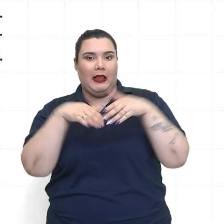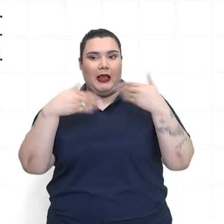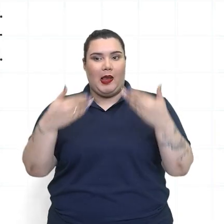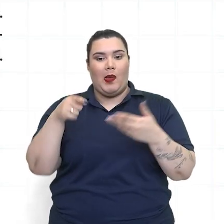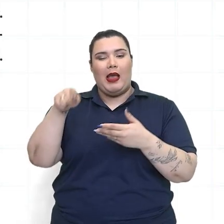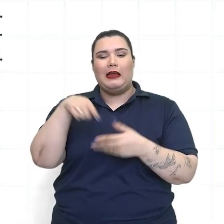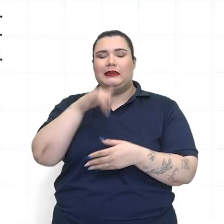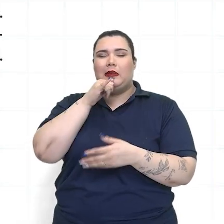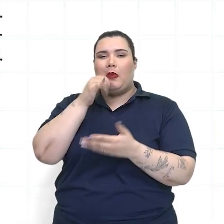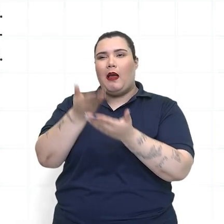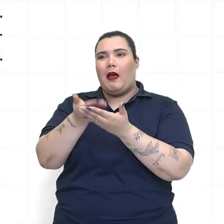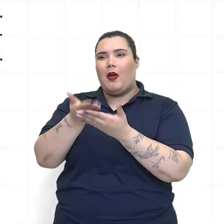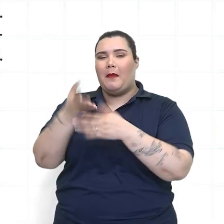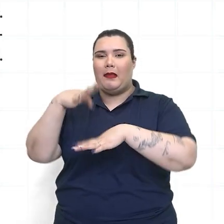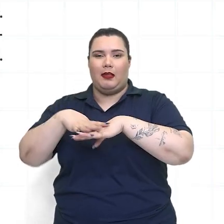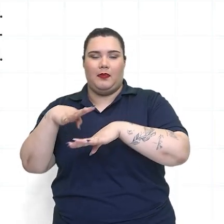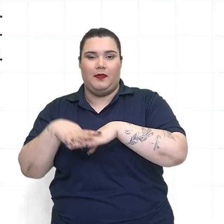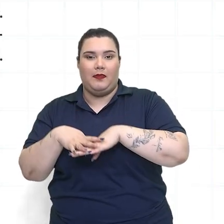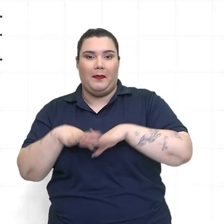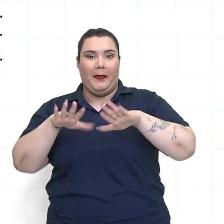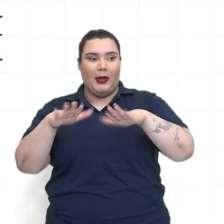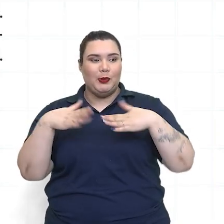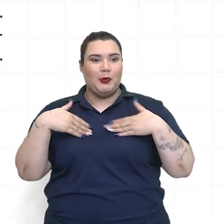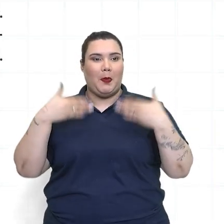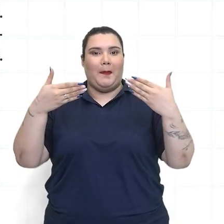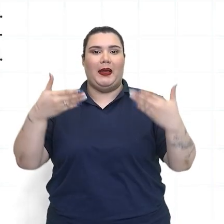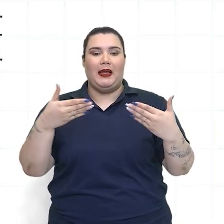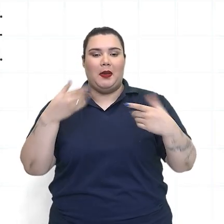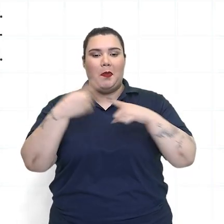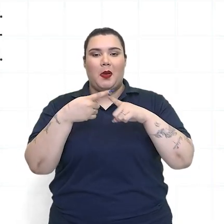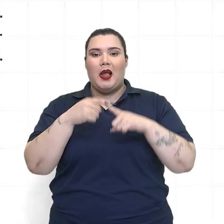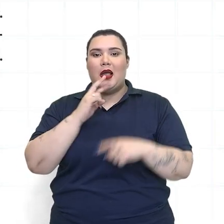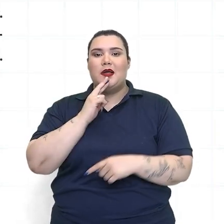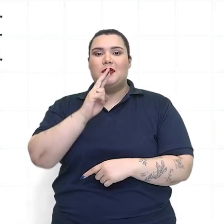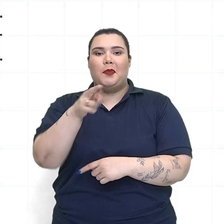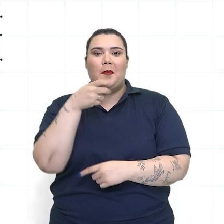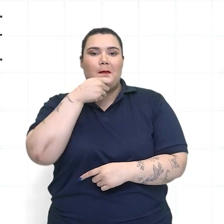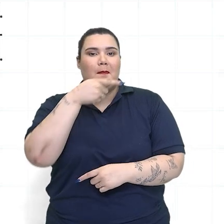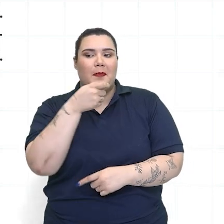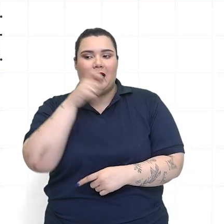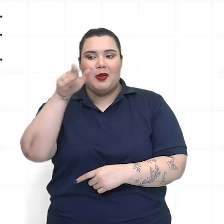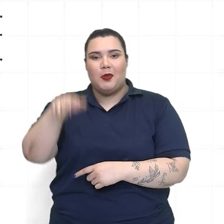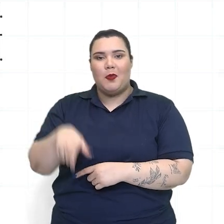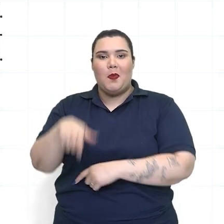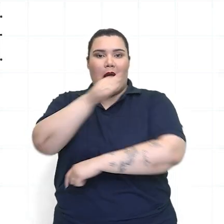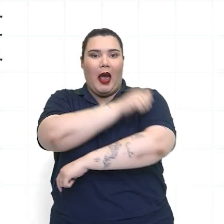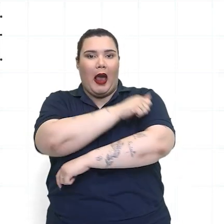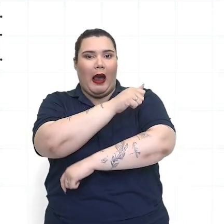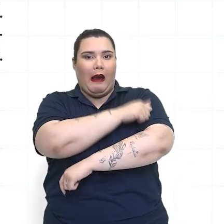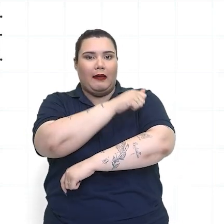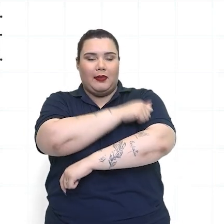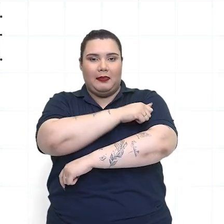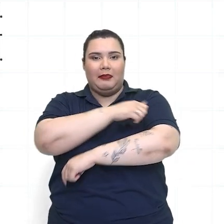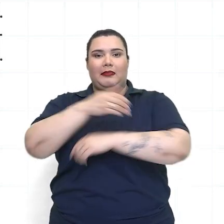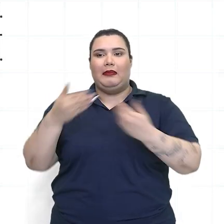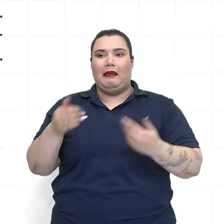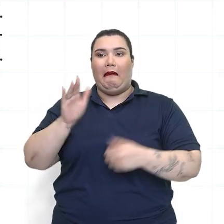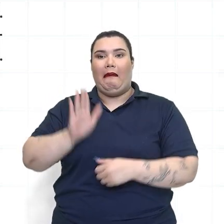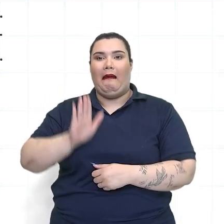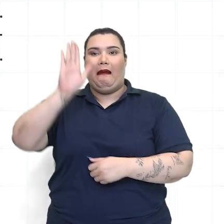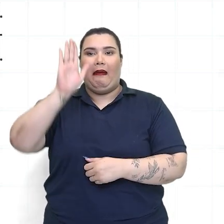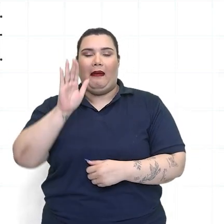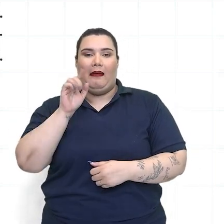matemática. E aí ela é surpreendida pela resposta humorística do aluno, né? Em que ele